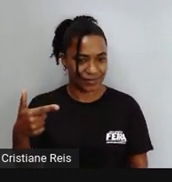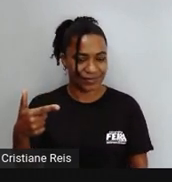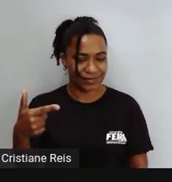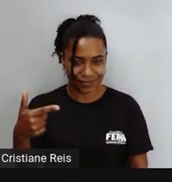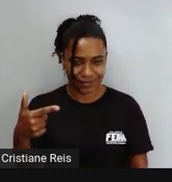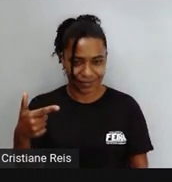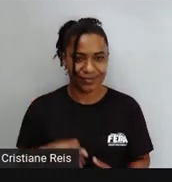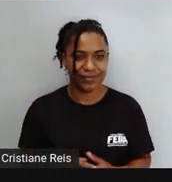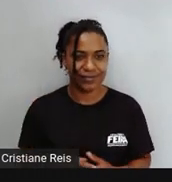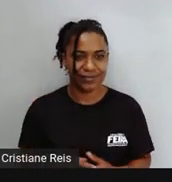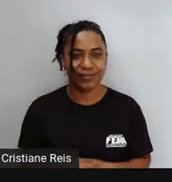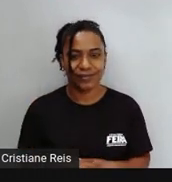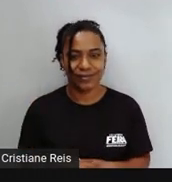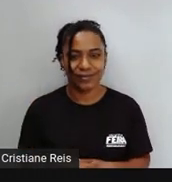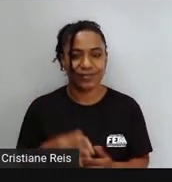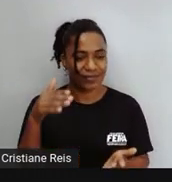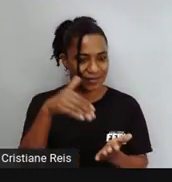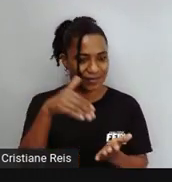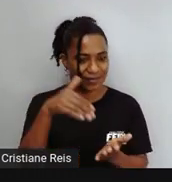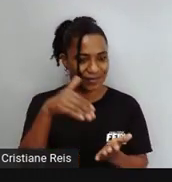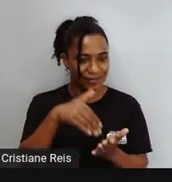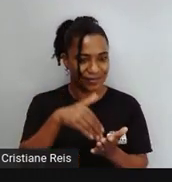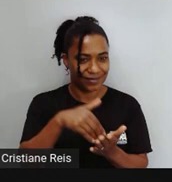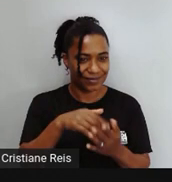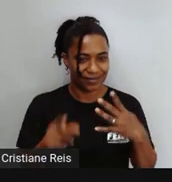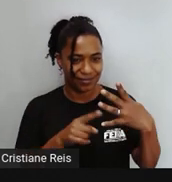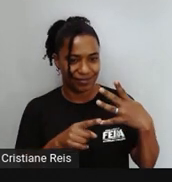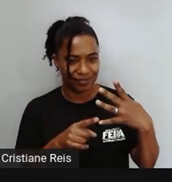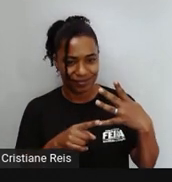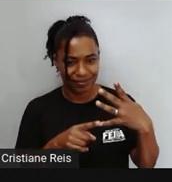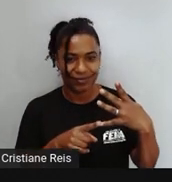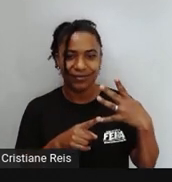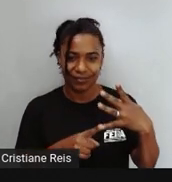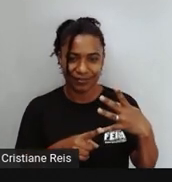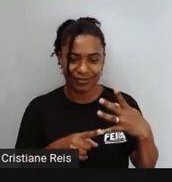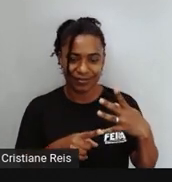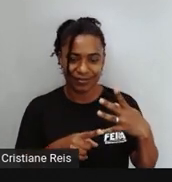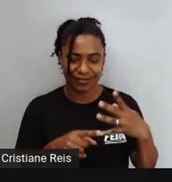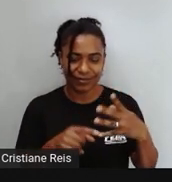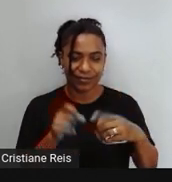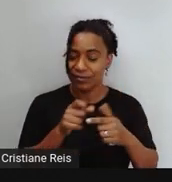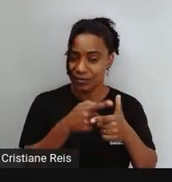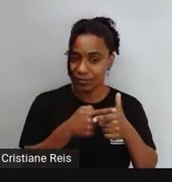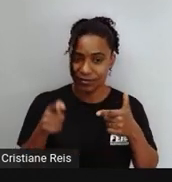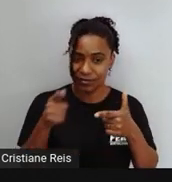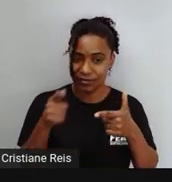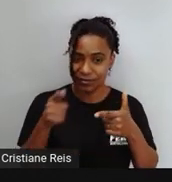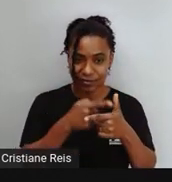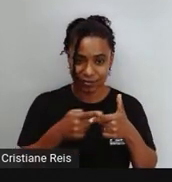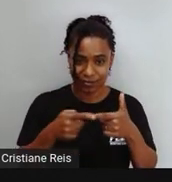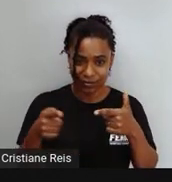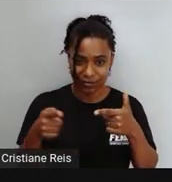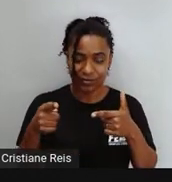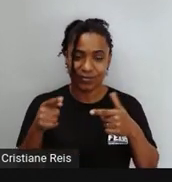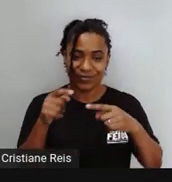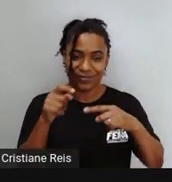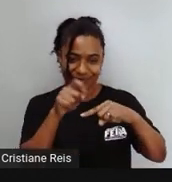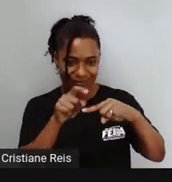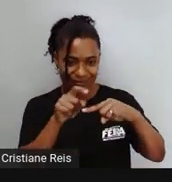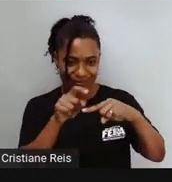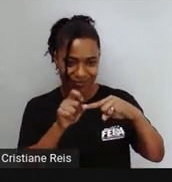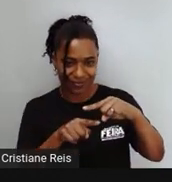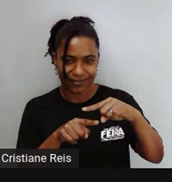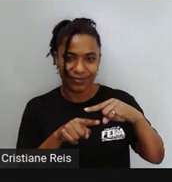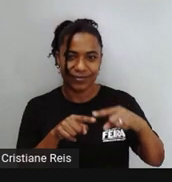12. E por fim, division, divide by, a expressão, né, dividido por, ou você